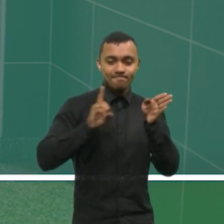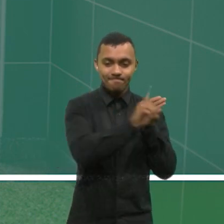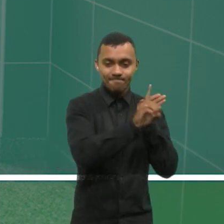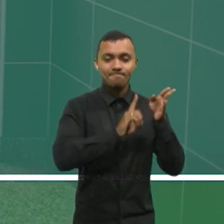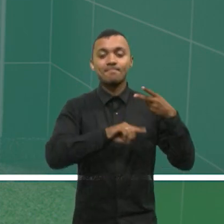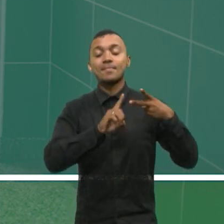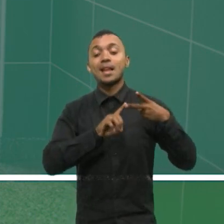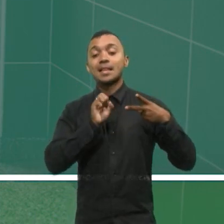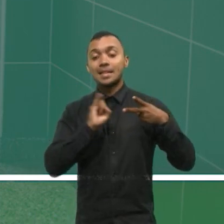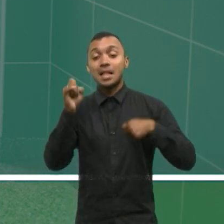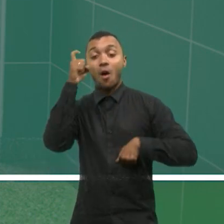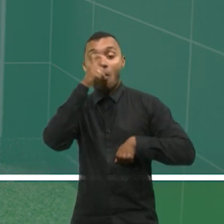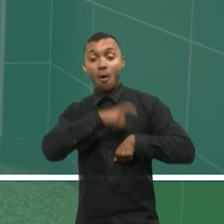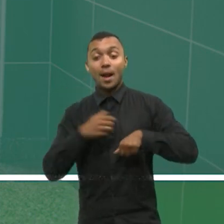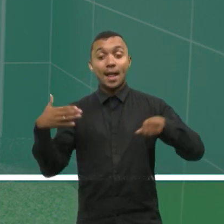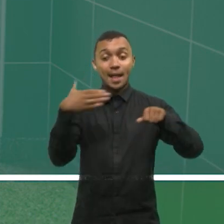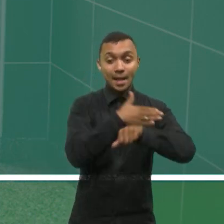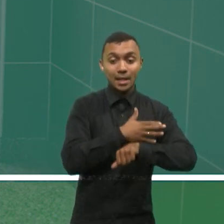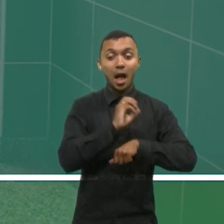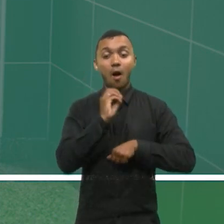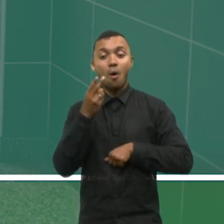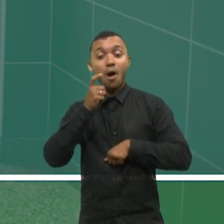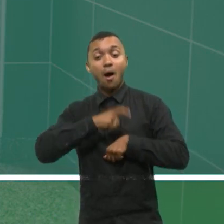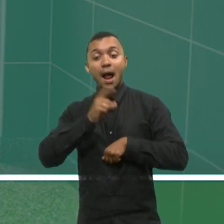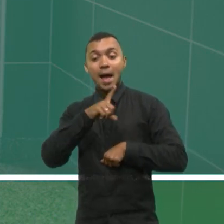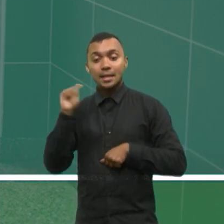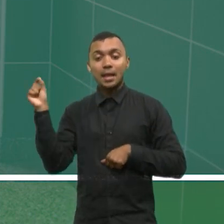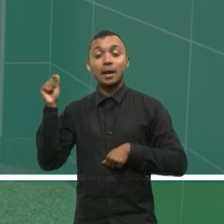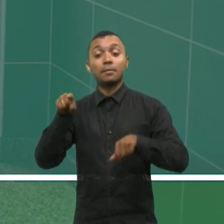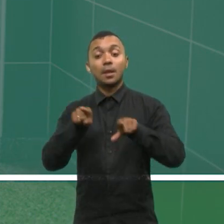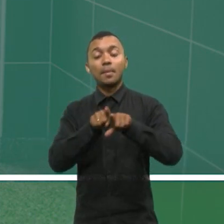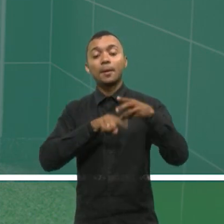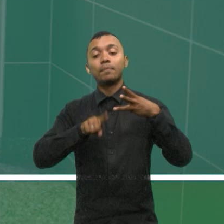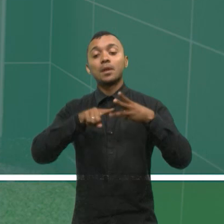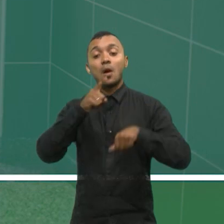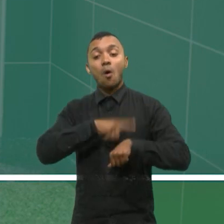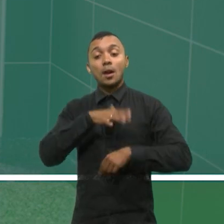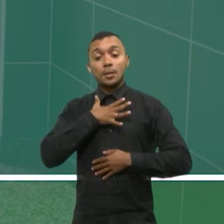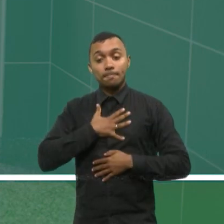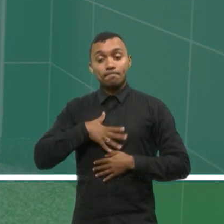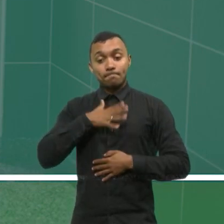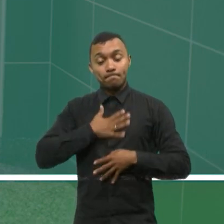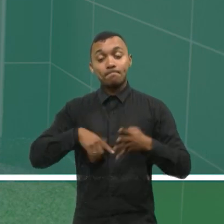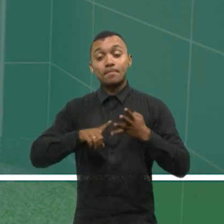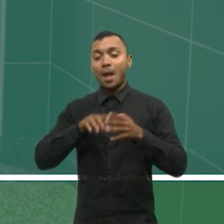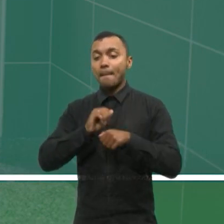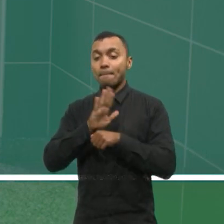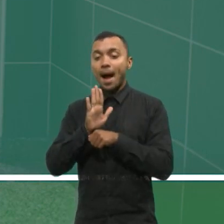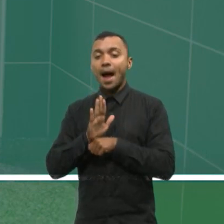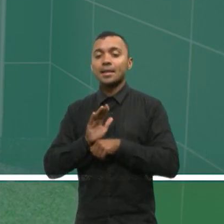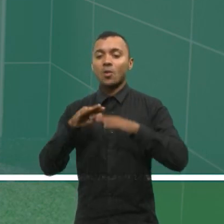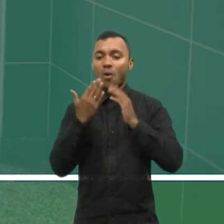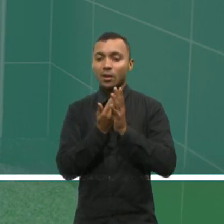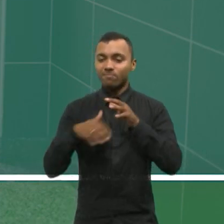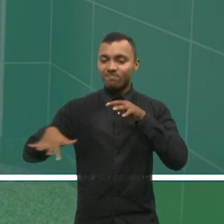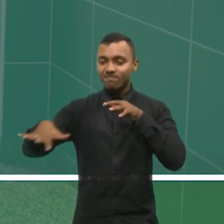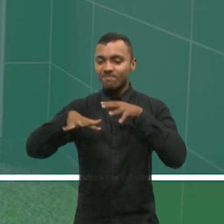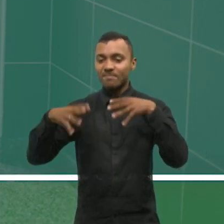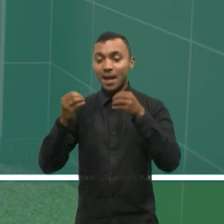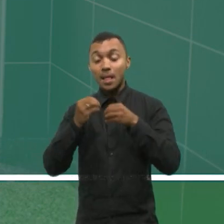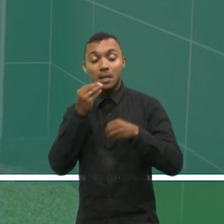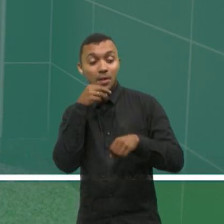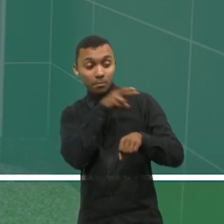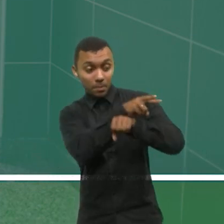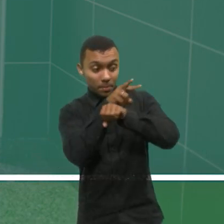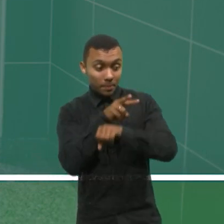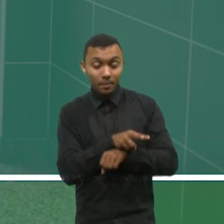de chegada e saída de alunos e intervalos de recreio. Manter frequente a vigilância no entorno da escola. Rigor na